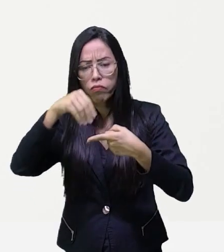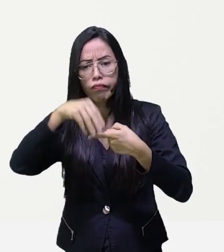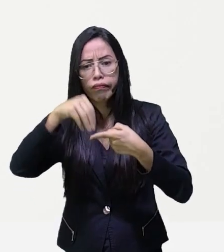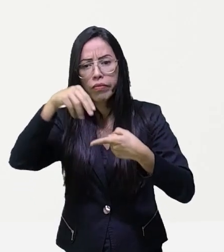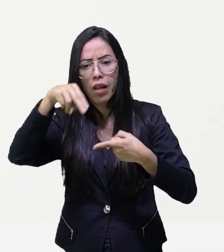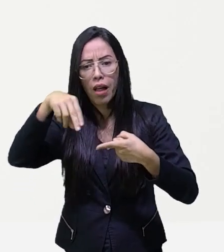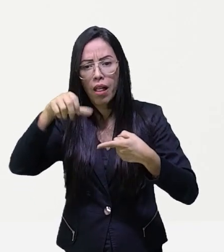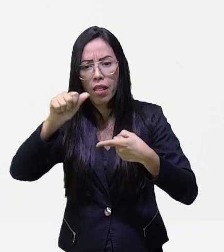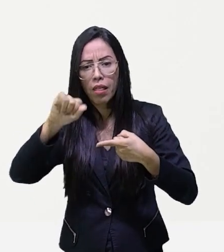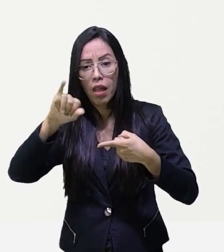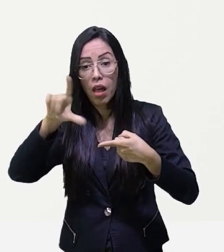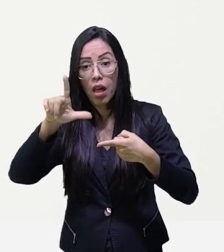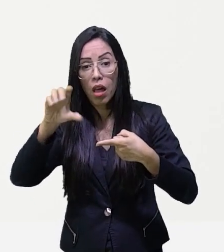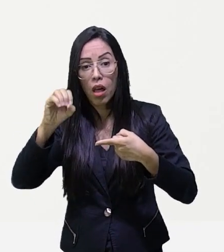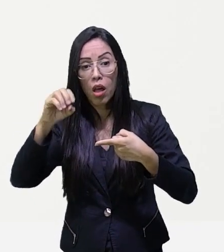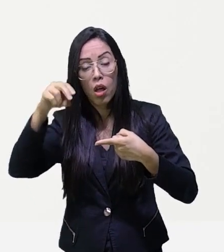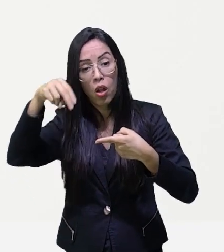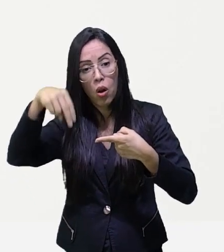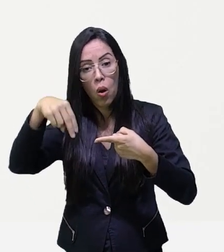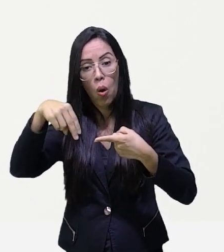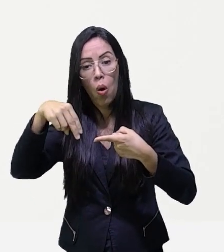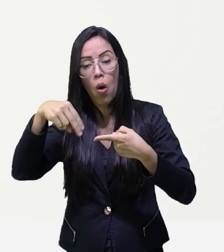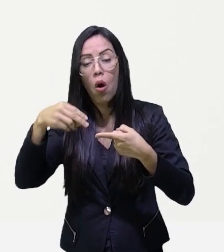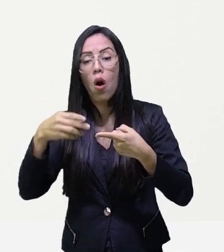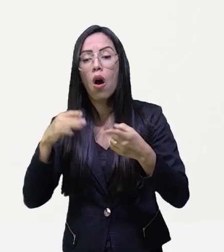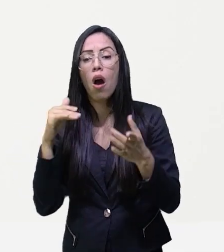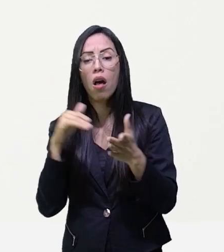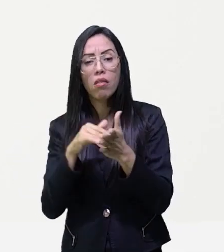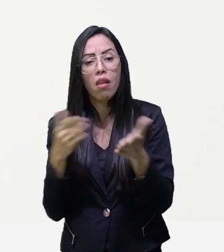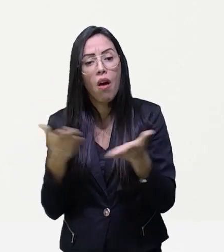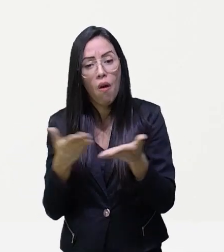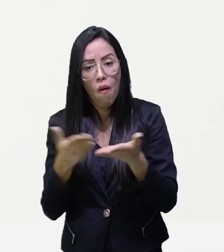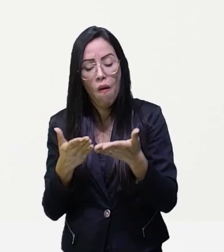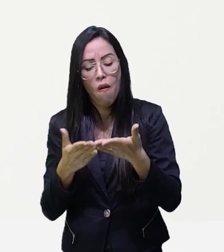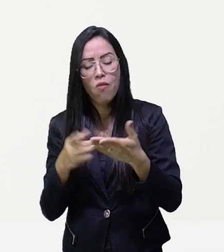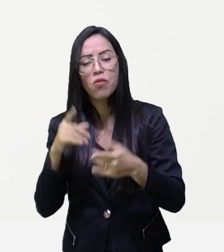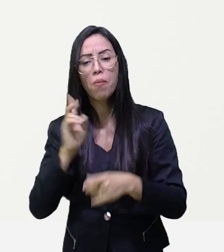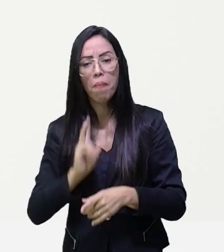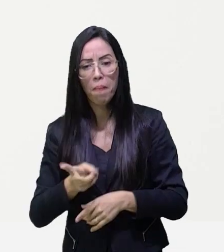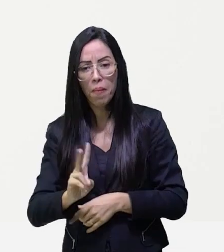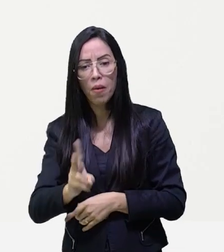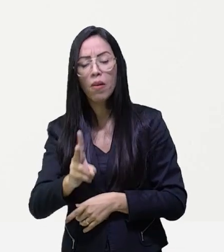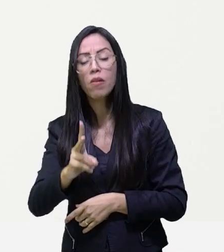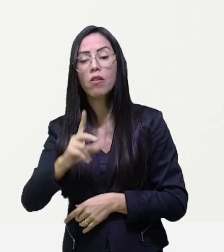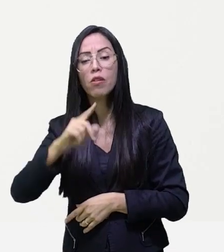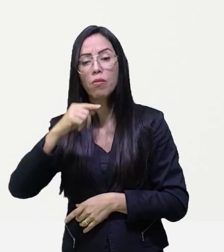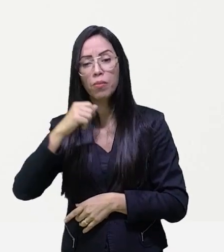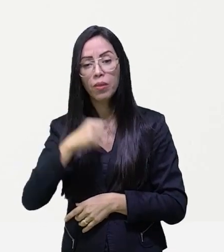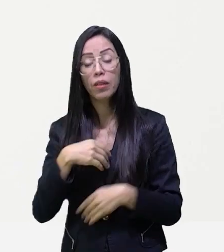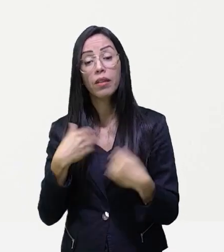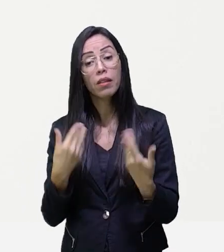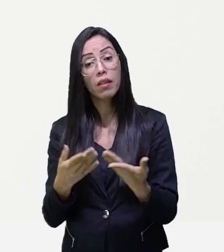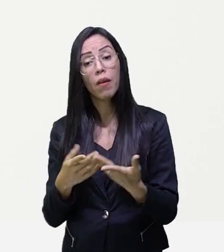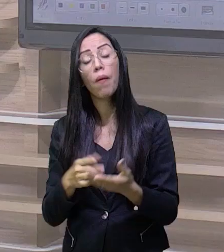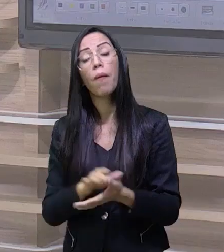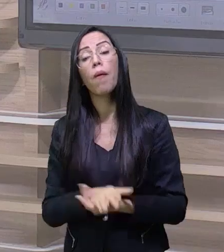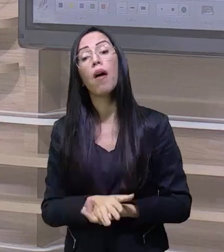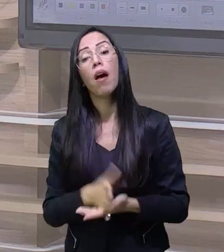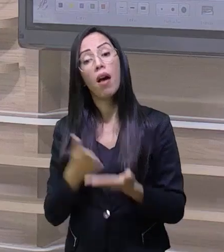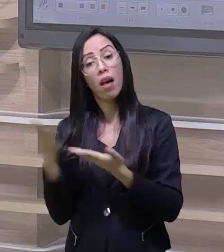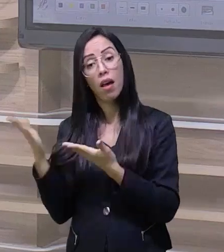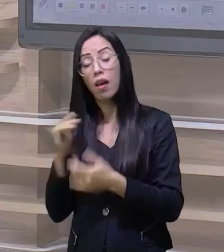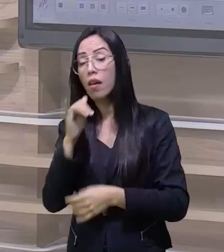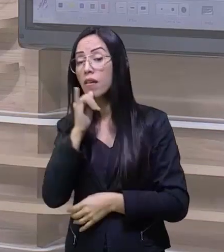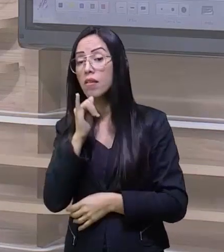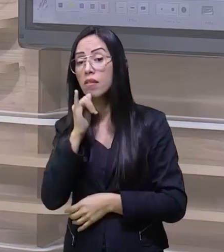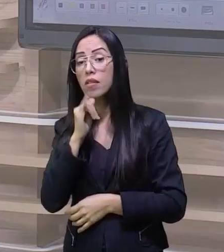até hoje. Aqui nós temos a fonte do texto. Esse é um exemplo muito simples sobre o texto